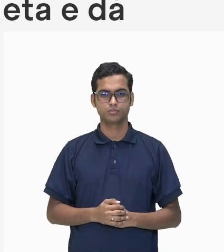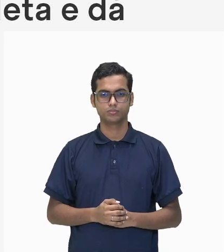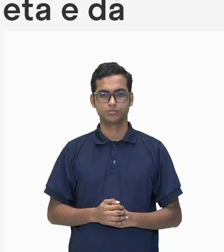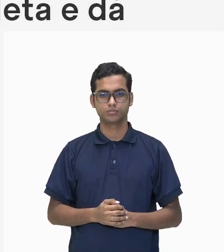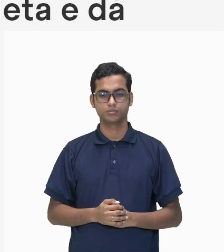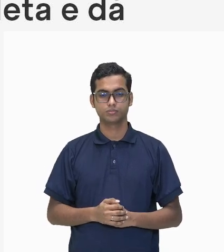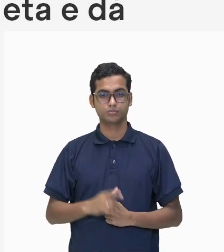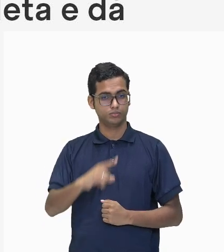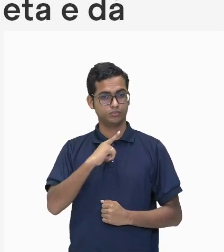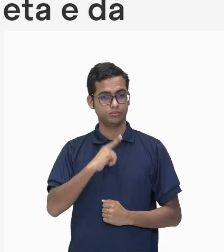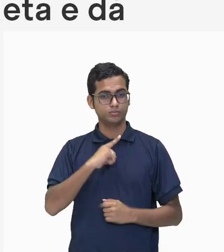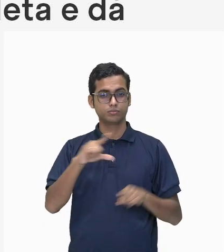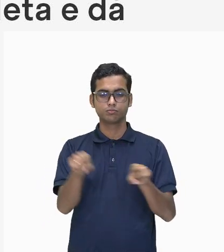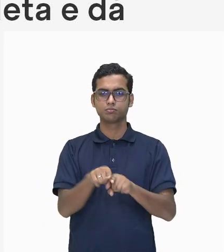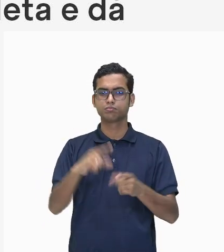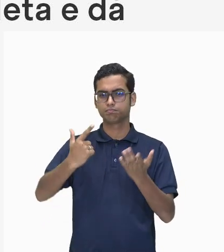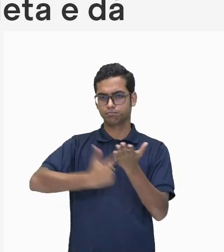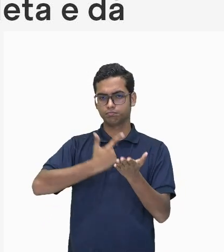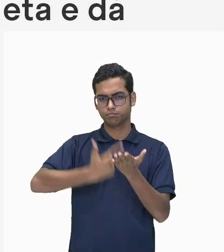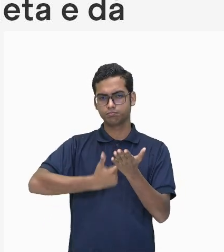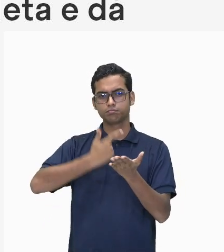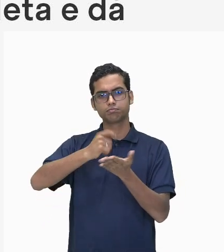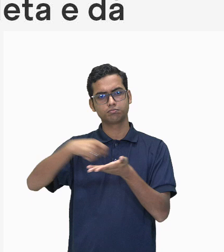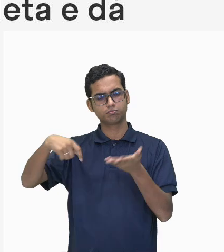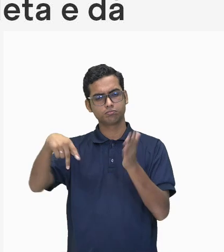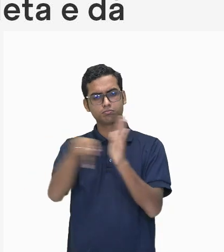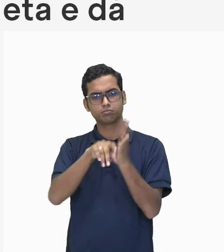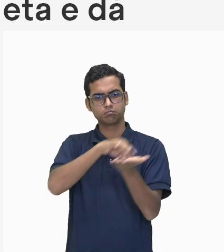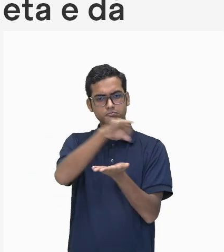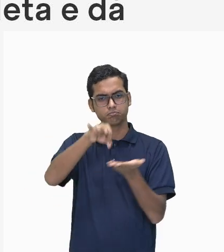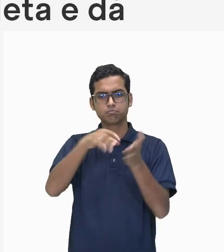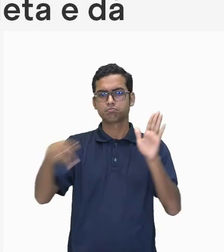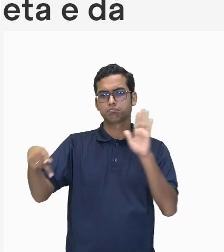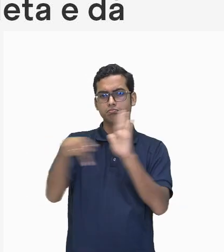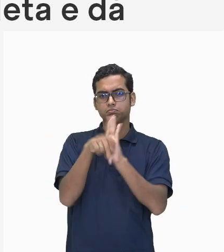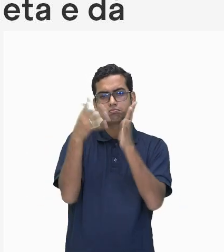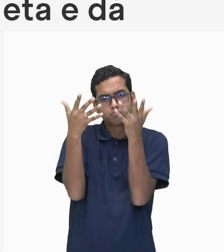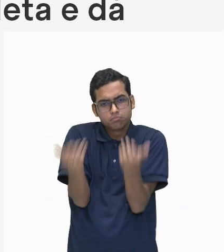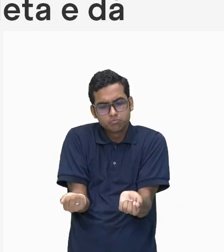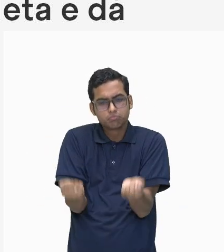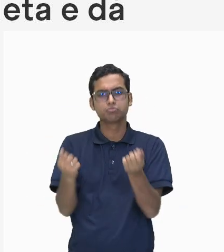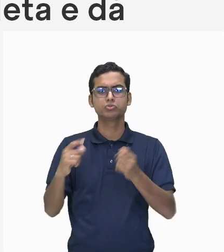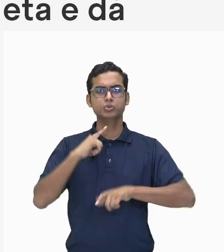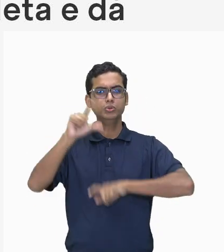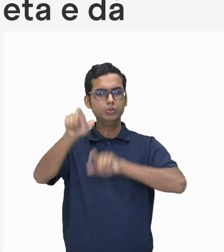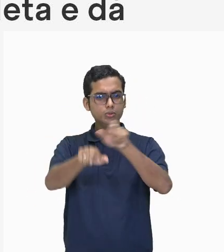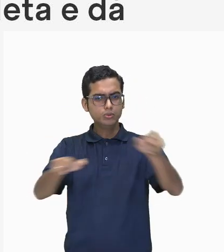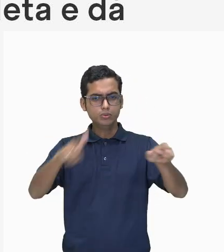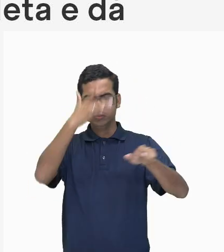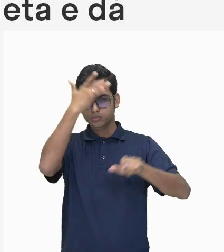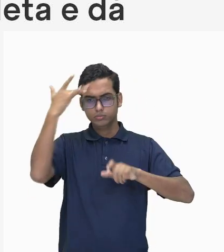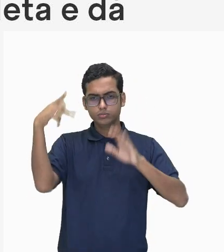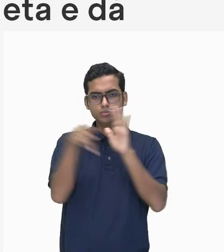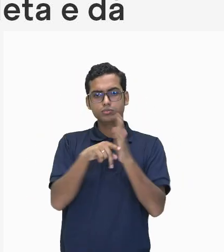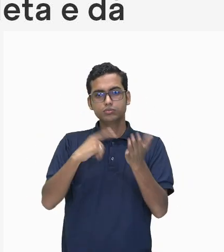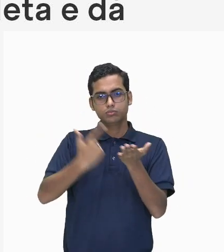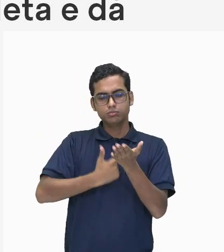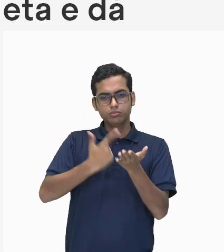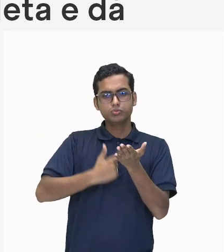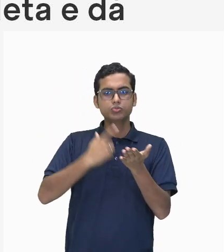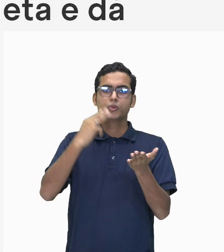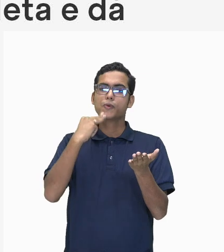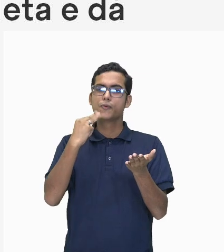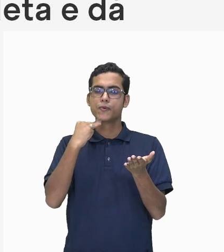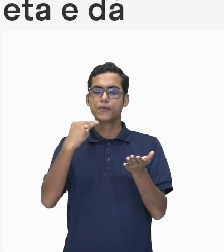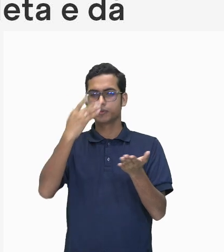possui uma escritura própria, aceita e adotada somente por seus membros, que é o livro de Mórmon. Olha